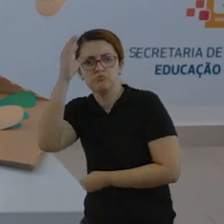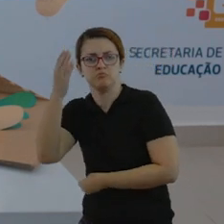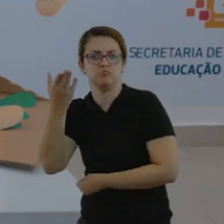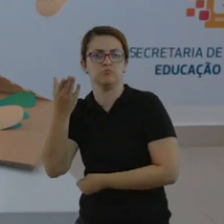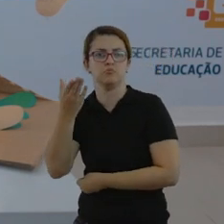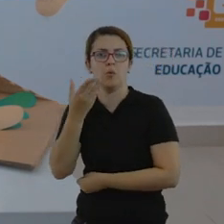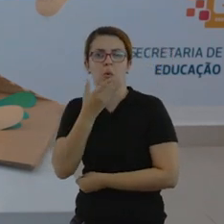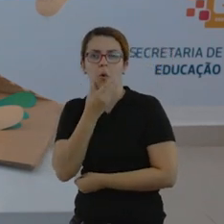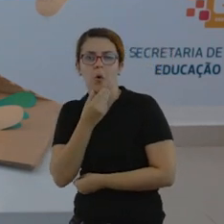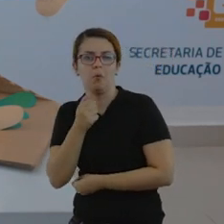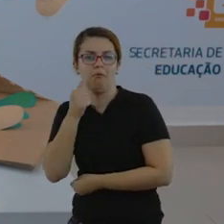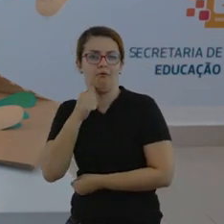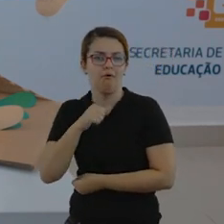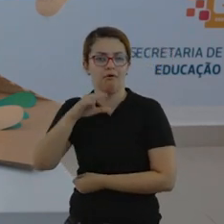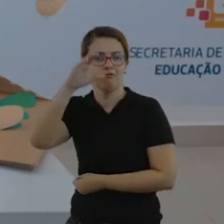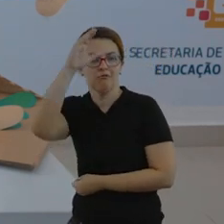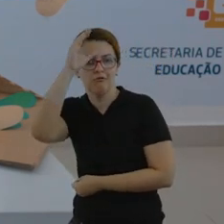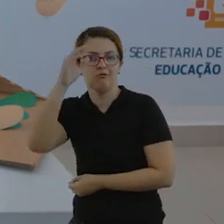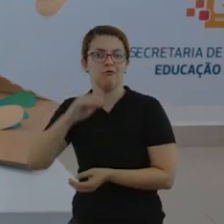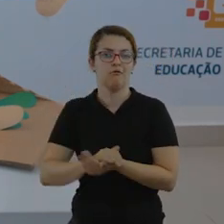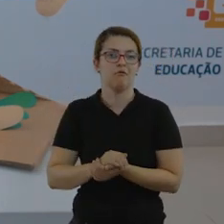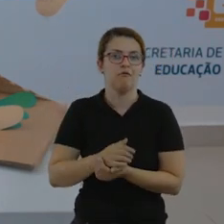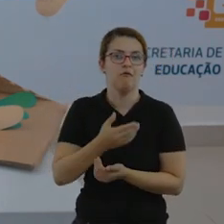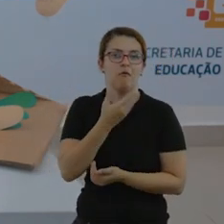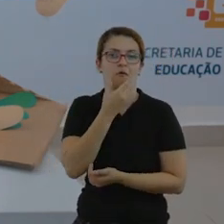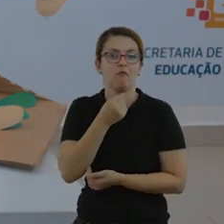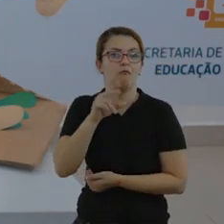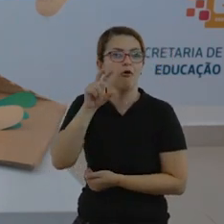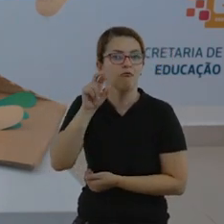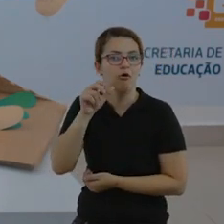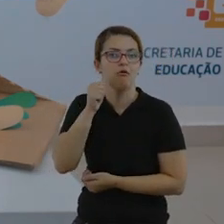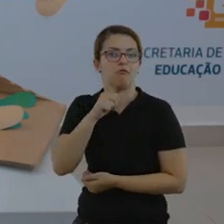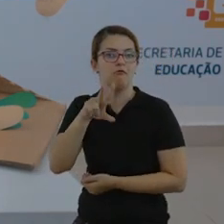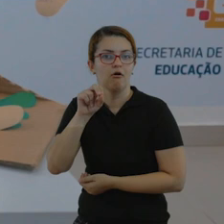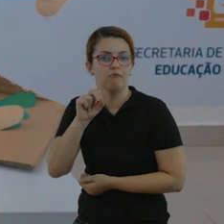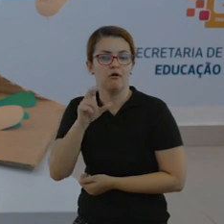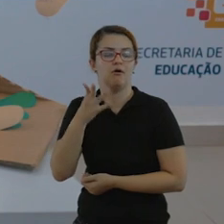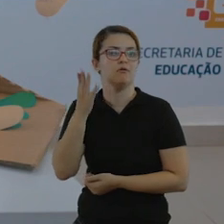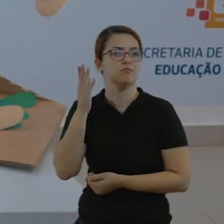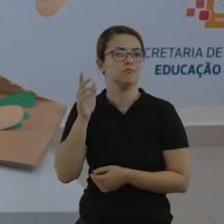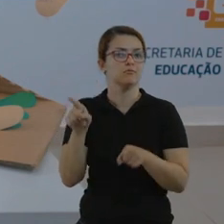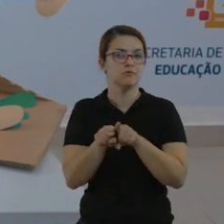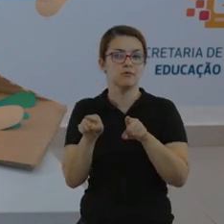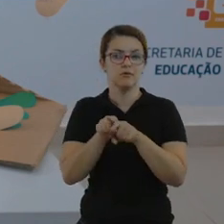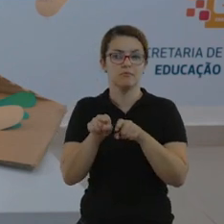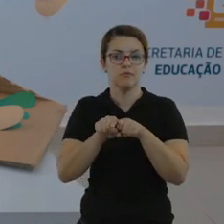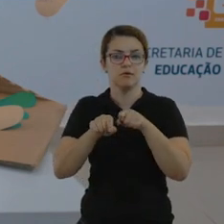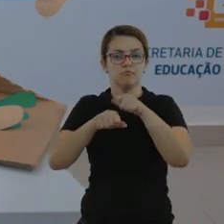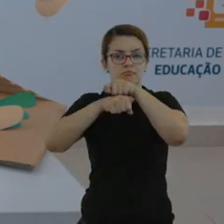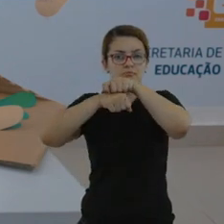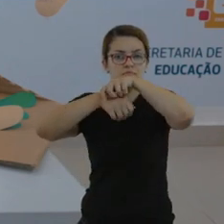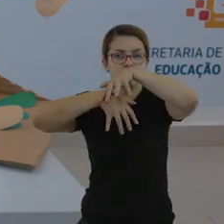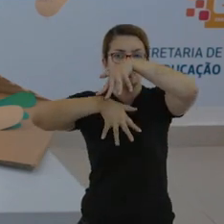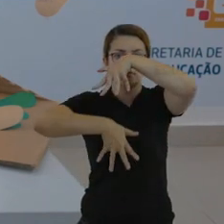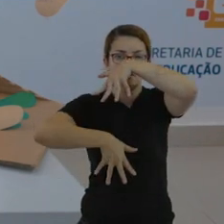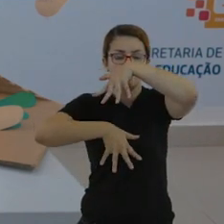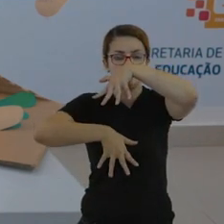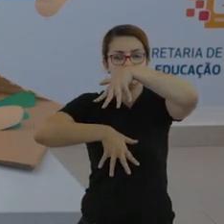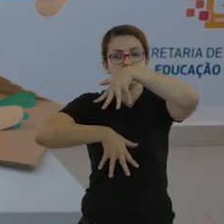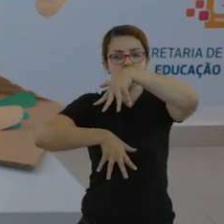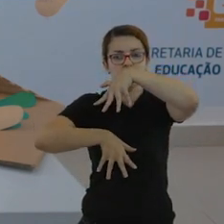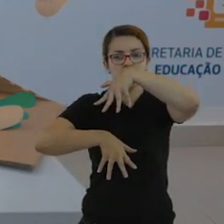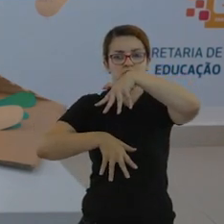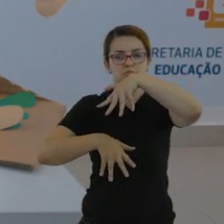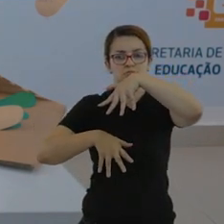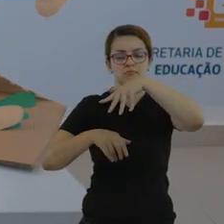e talvez montar uma árvore genealógica. Eu trouxe uma árvore genealógica montada com